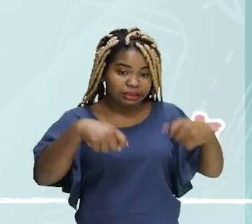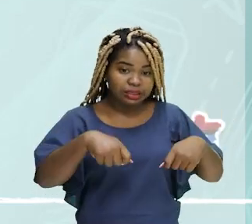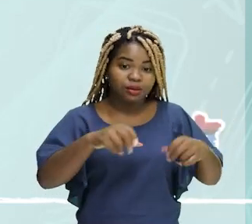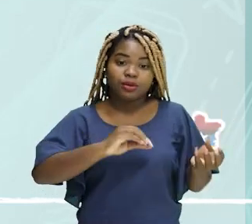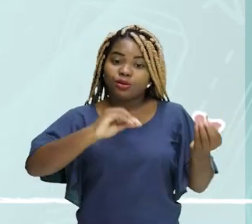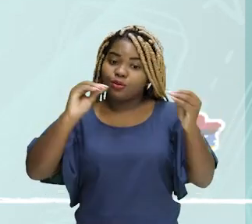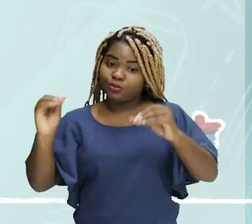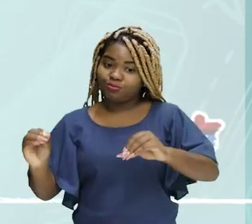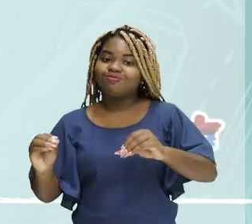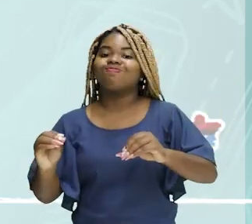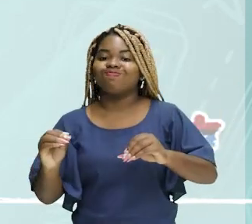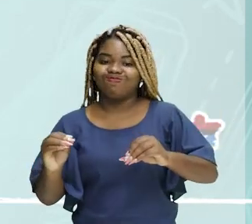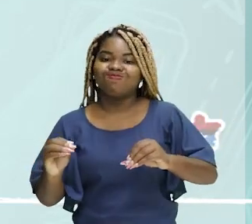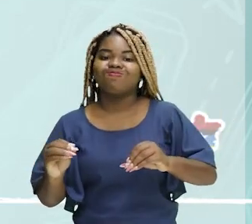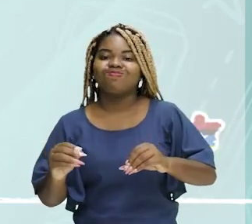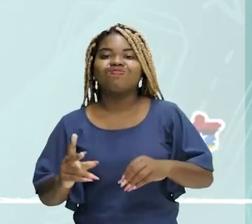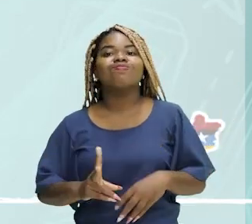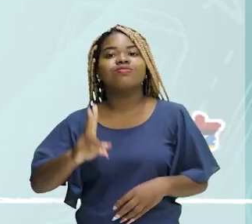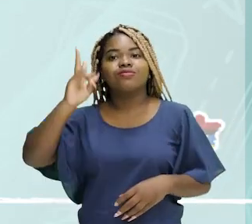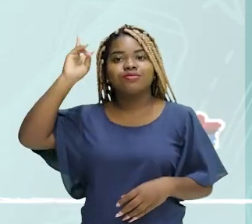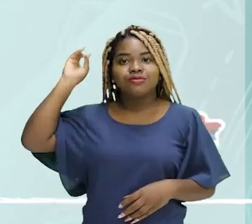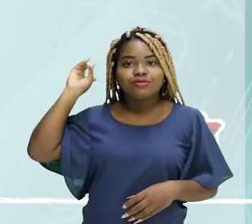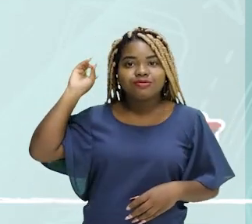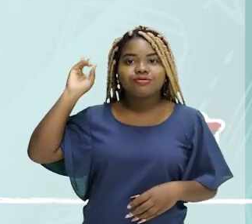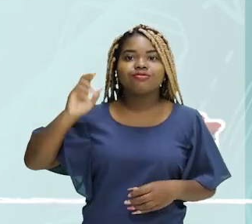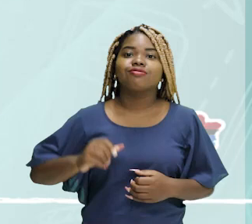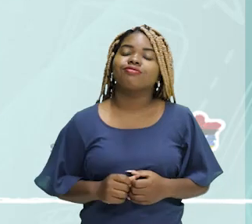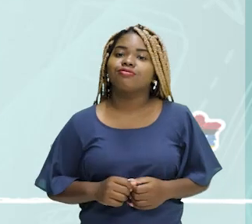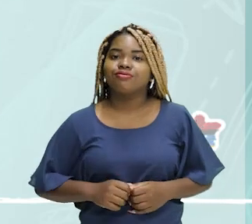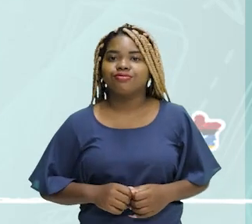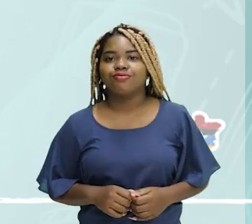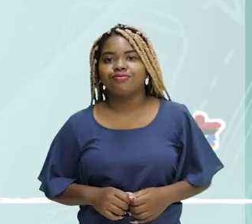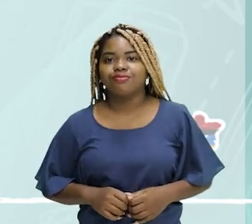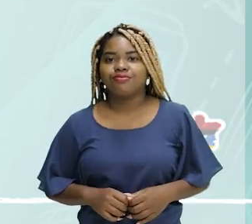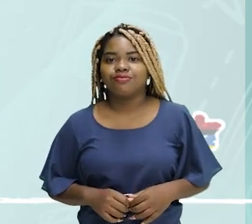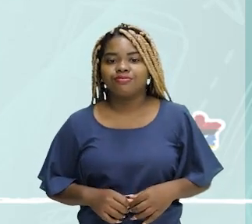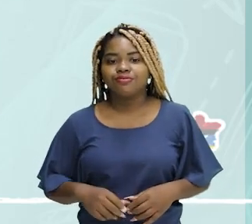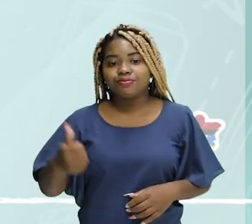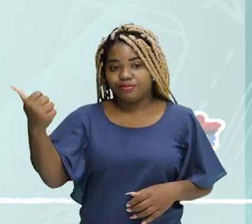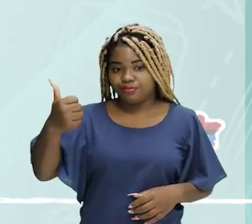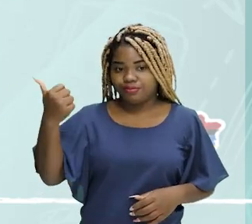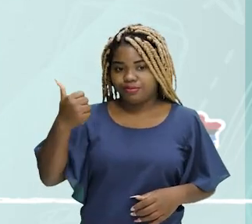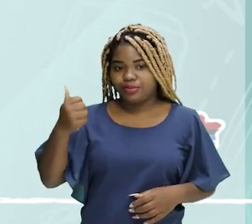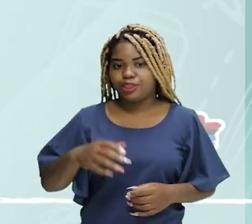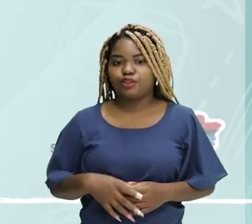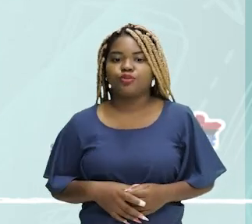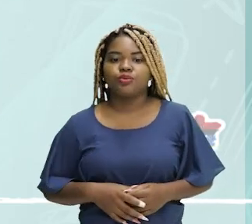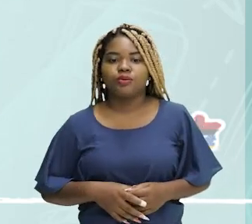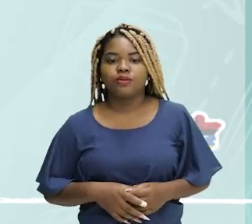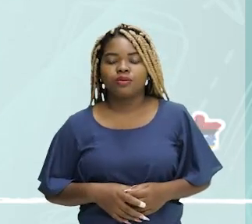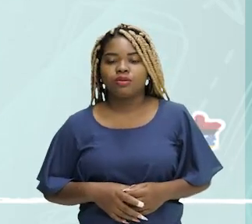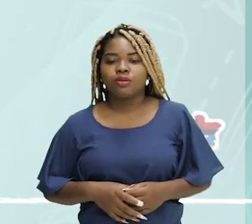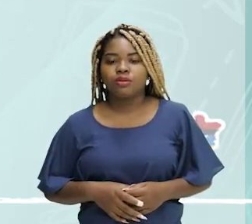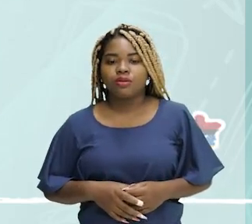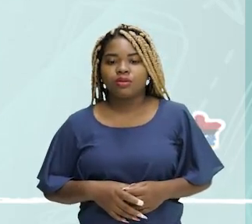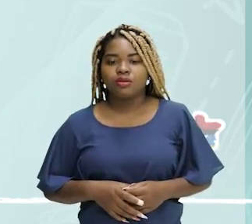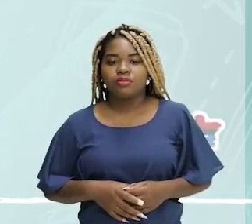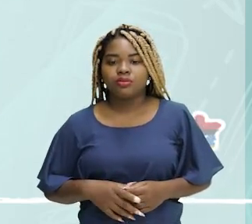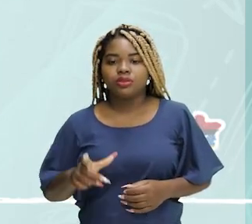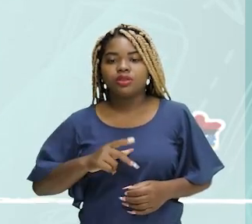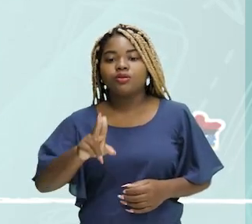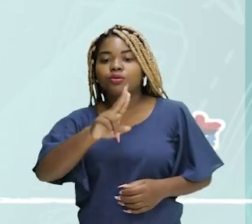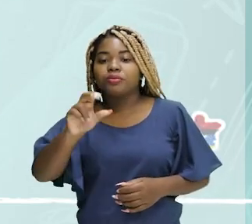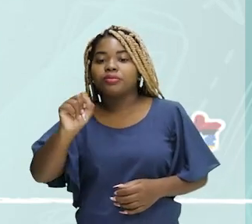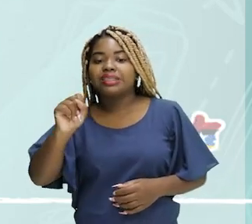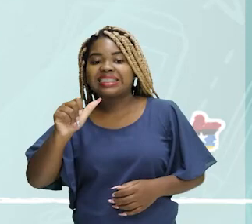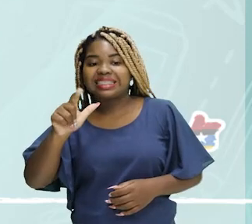de Enem, a nível de UEMA. Por exemplo, primeira situação, determinação da fórmula a partir do nome